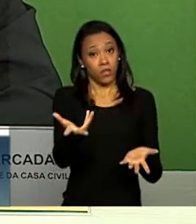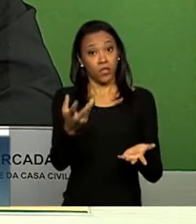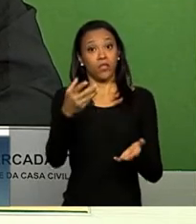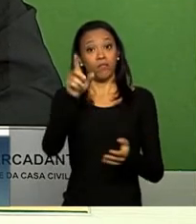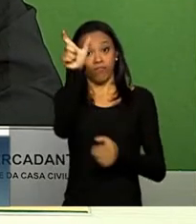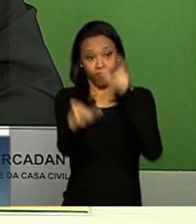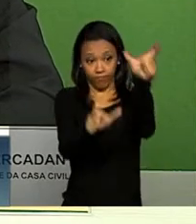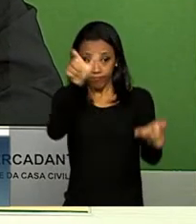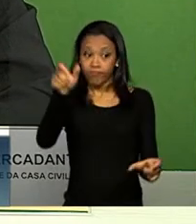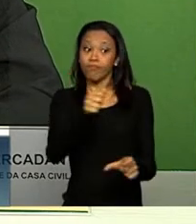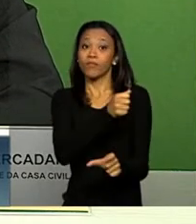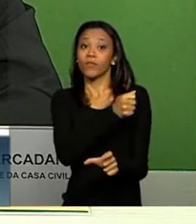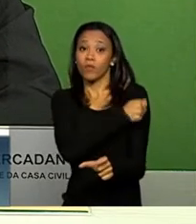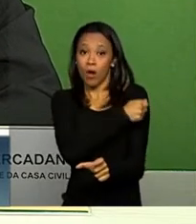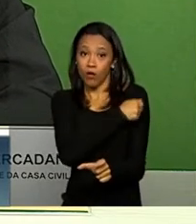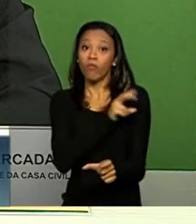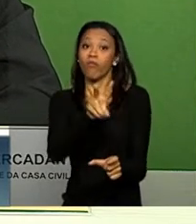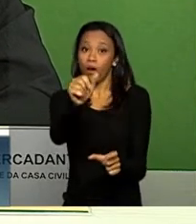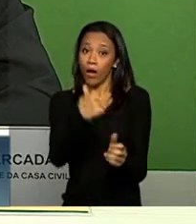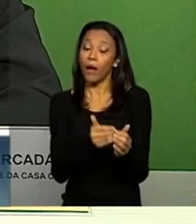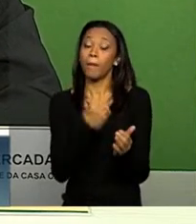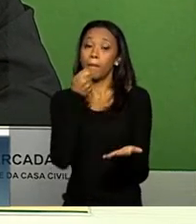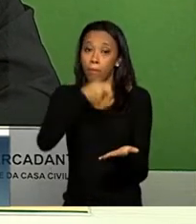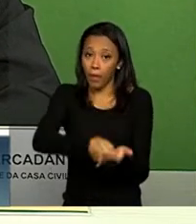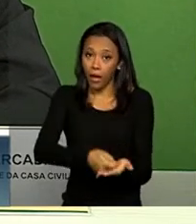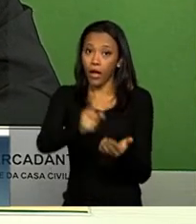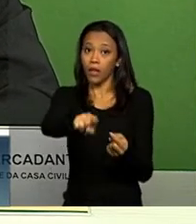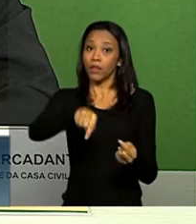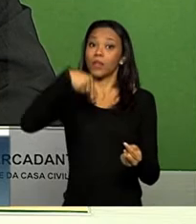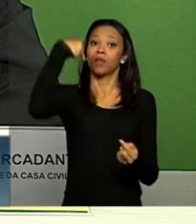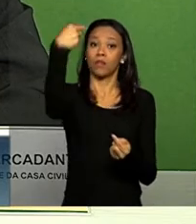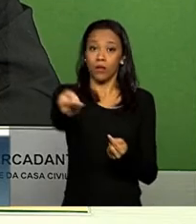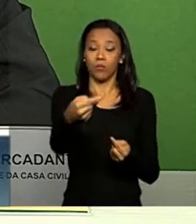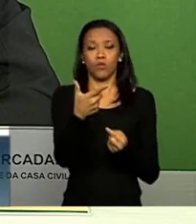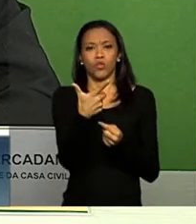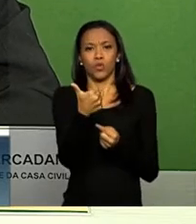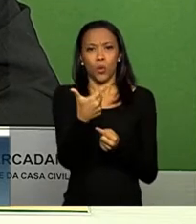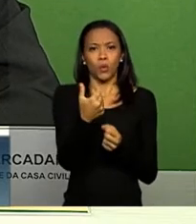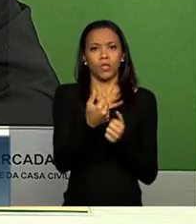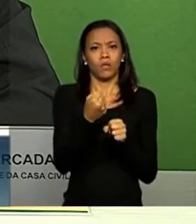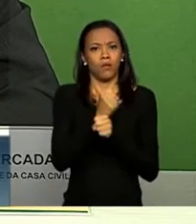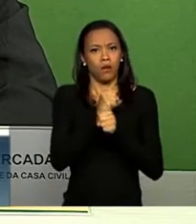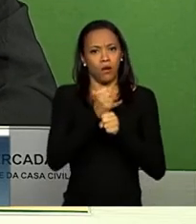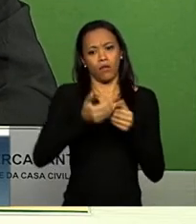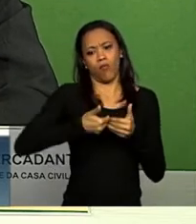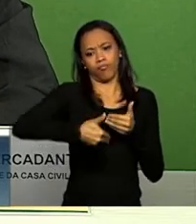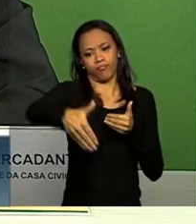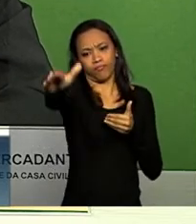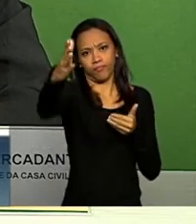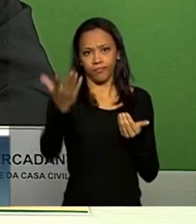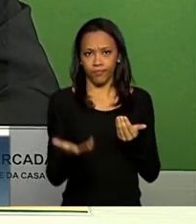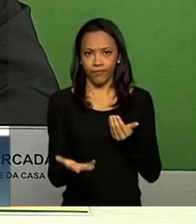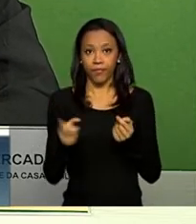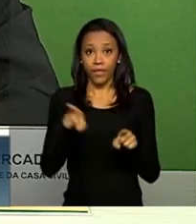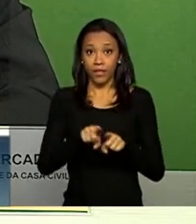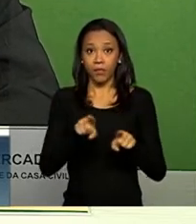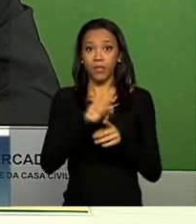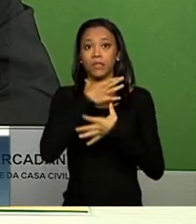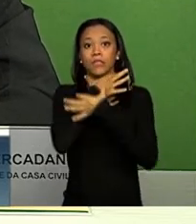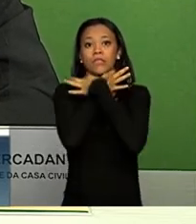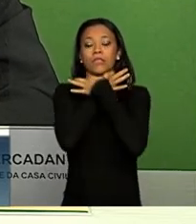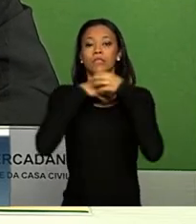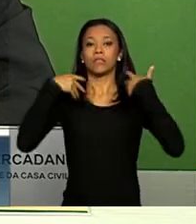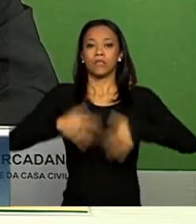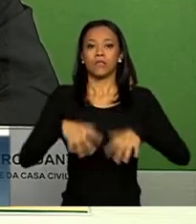anos. Então, ele não sente que o aumento da matrícula vai pesar no bolso dele lá na frente. E sobrecarrega o Tesouro, que está